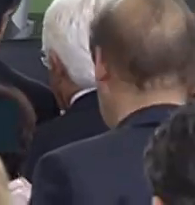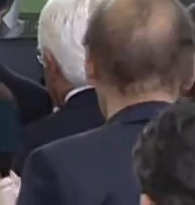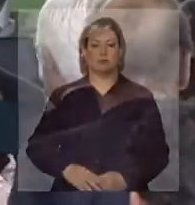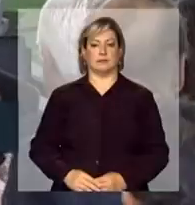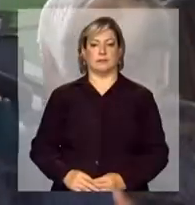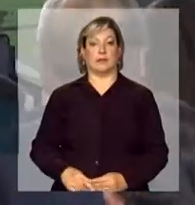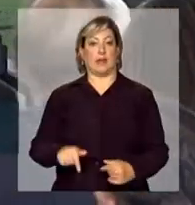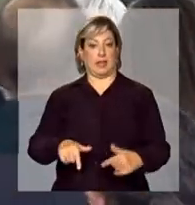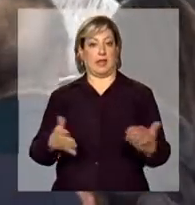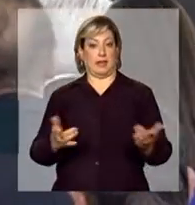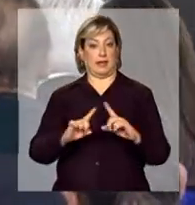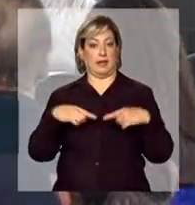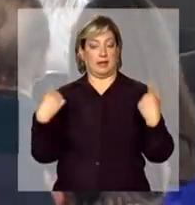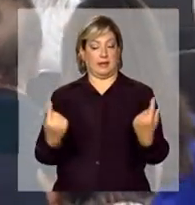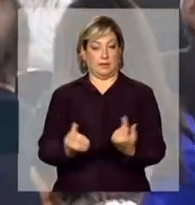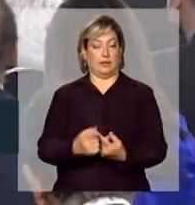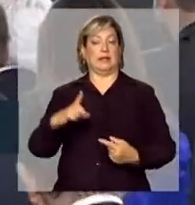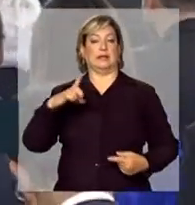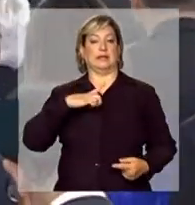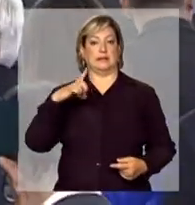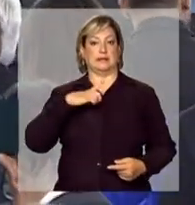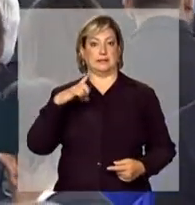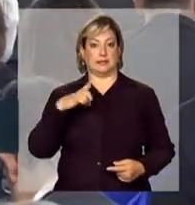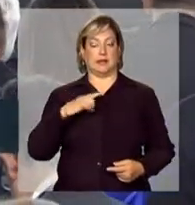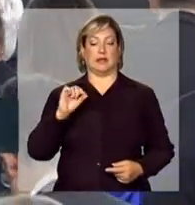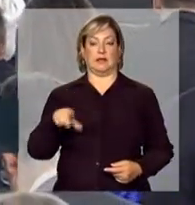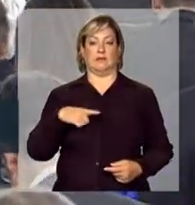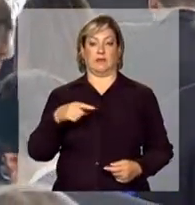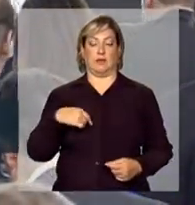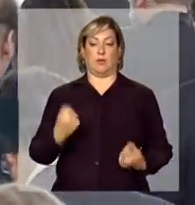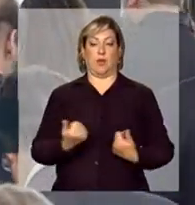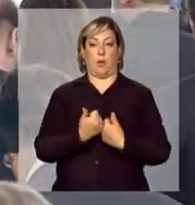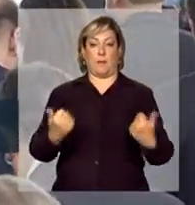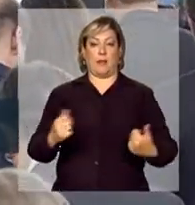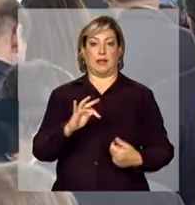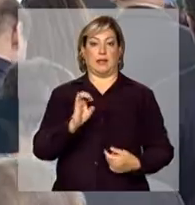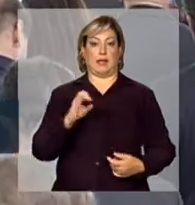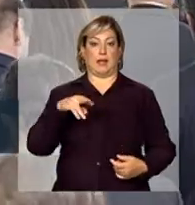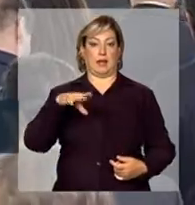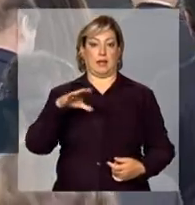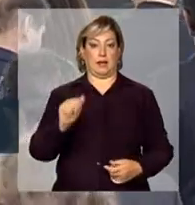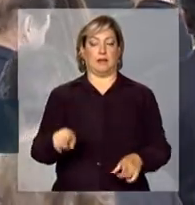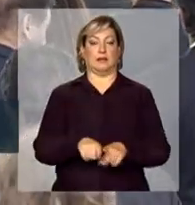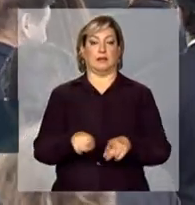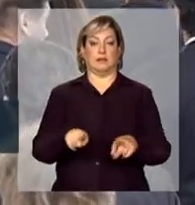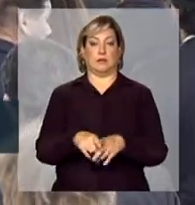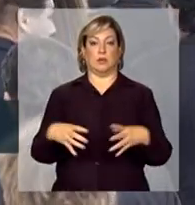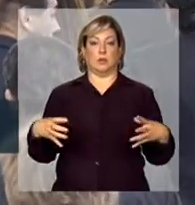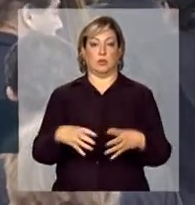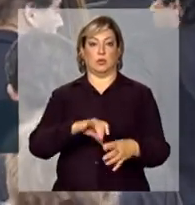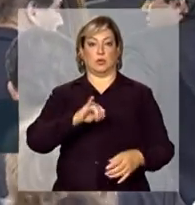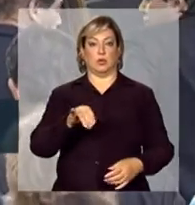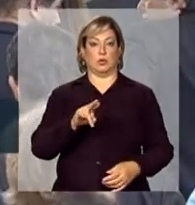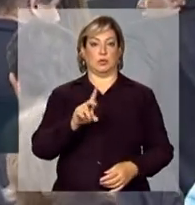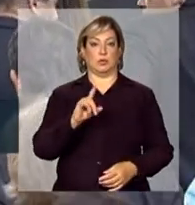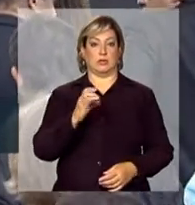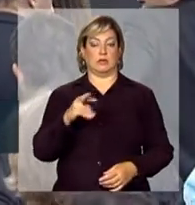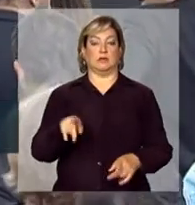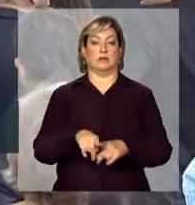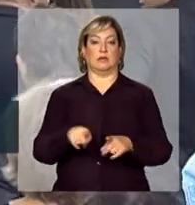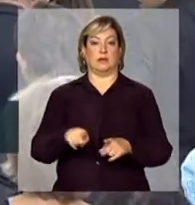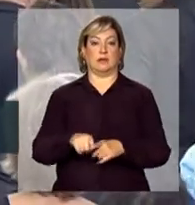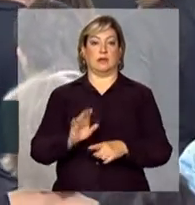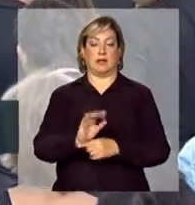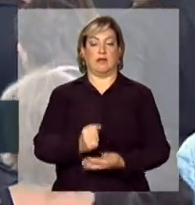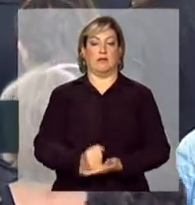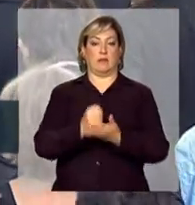e nessa cerimônia está prevista a cooperação técnica entre o governo federal e o Poder Judiciário a Defensoria Pública eo